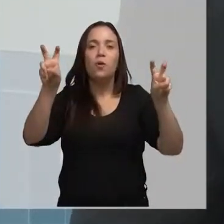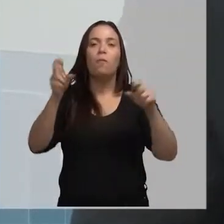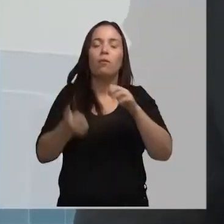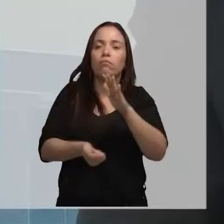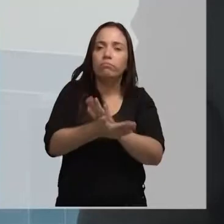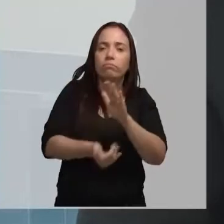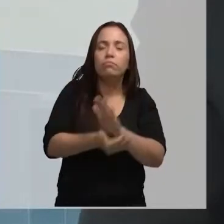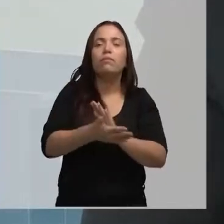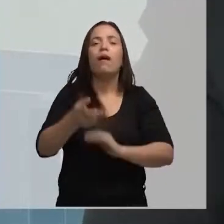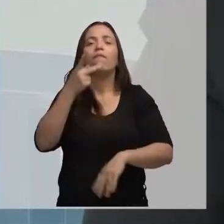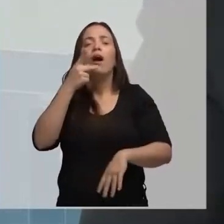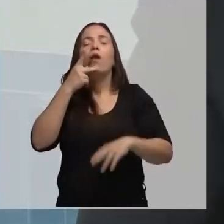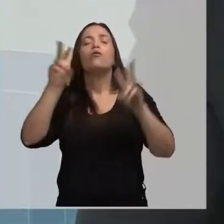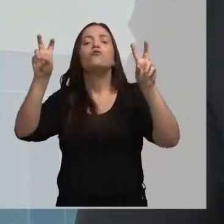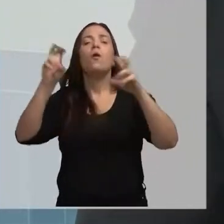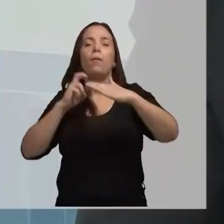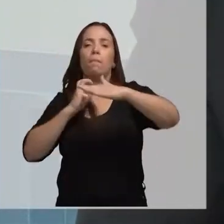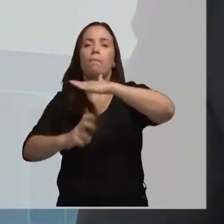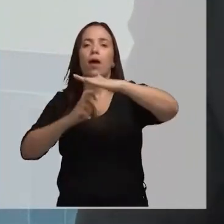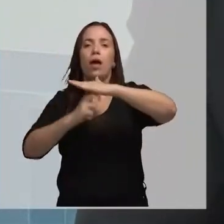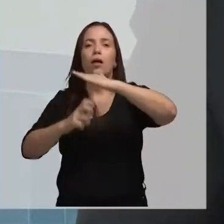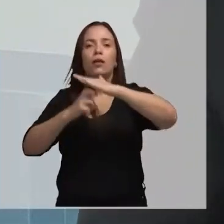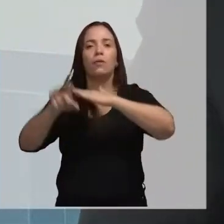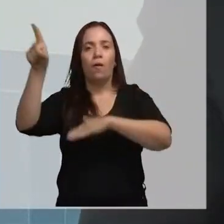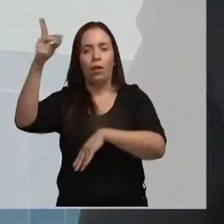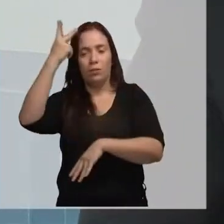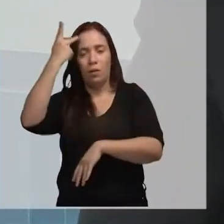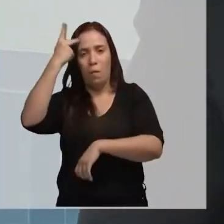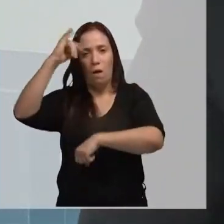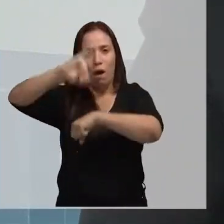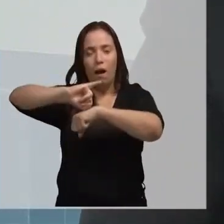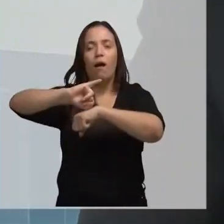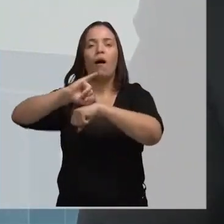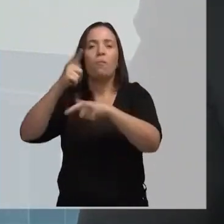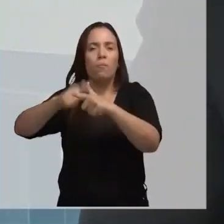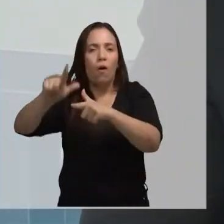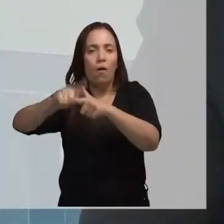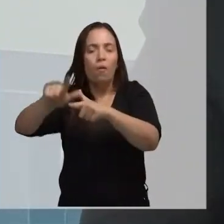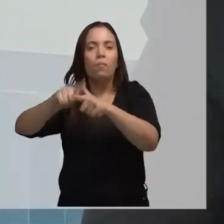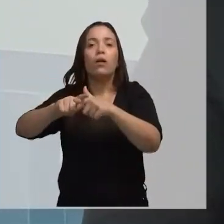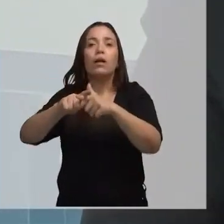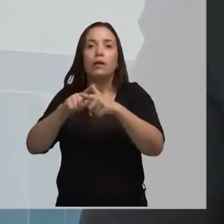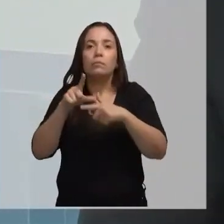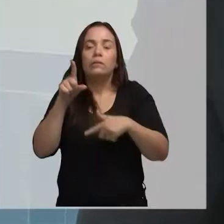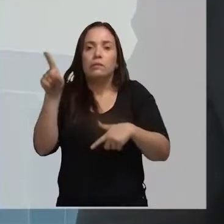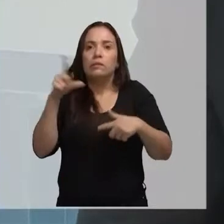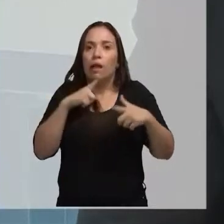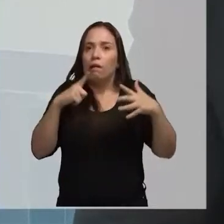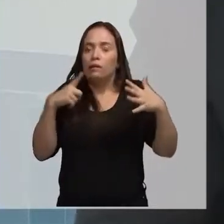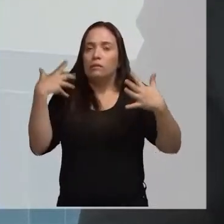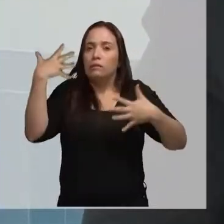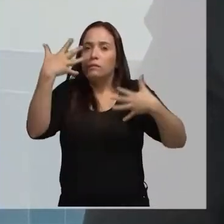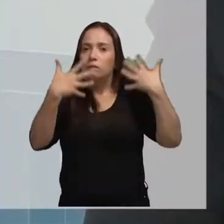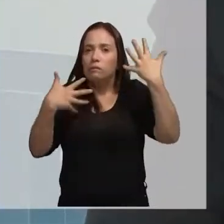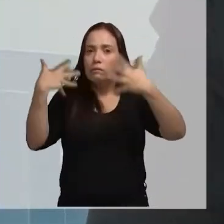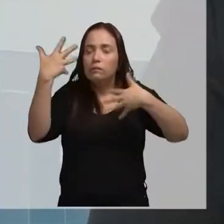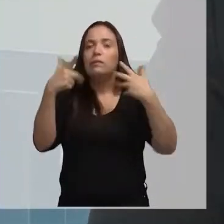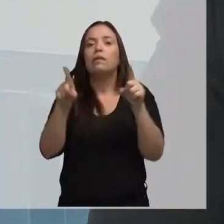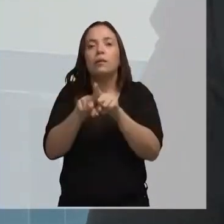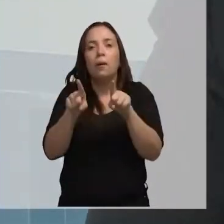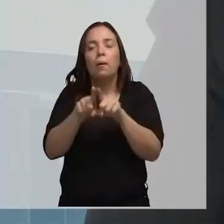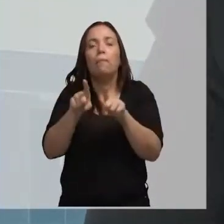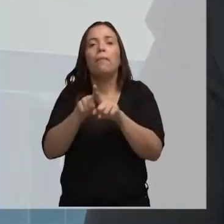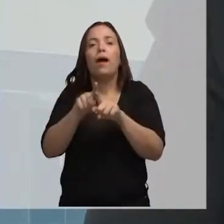desvio do metrô lá de São Paulo, questionou muitas coisas, né? Deixou ele em situação dificílima, questionou a situação do Aécio,